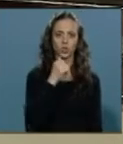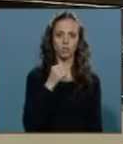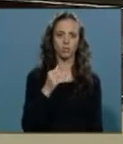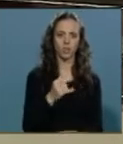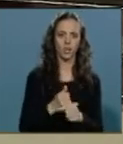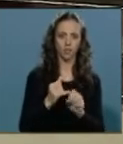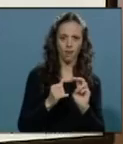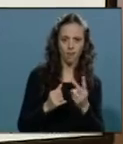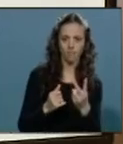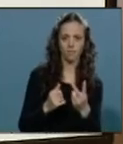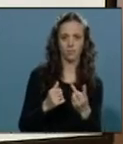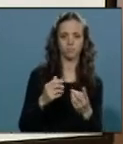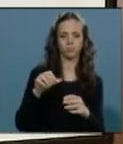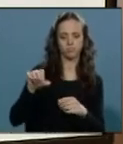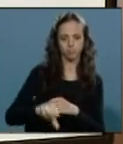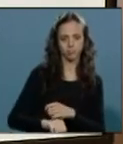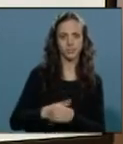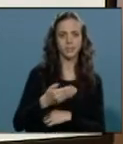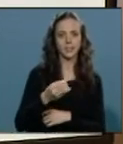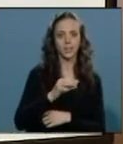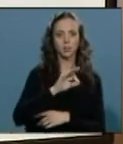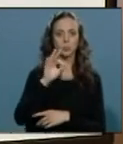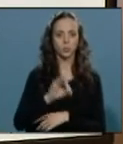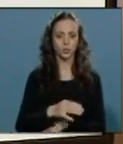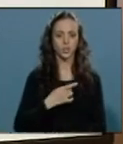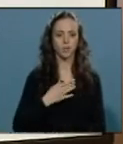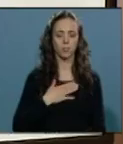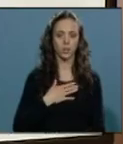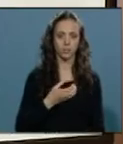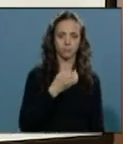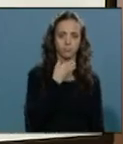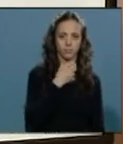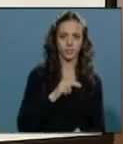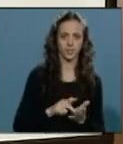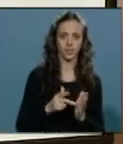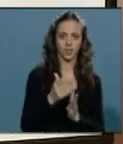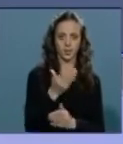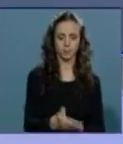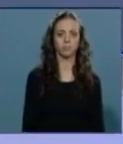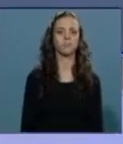insularidade. Há quem fale de 70% das empresas em falência técnica.